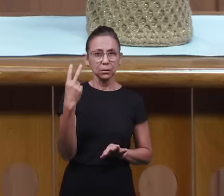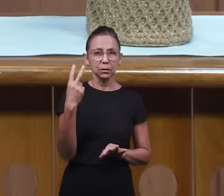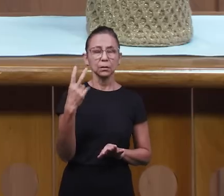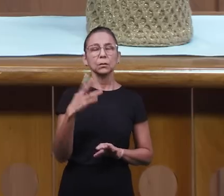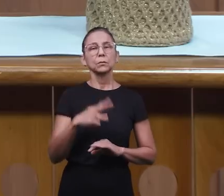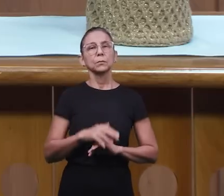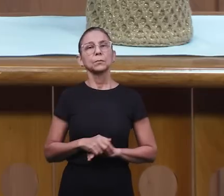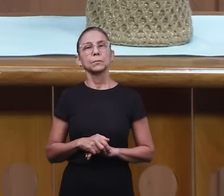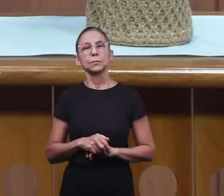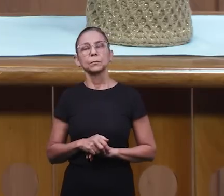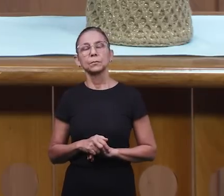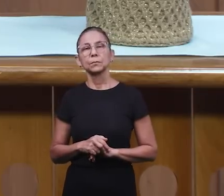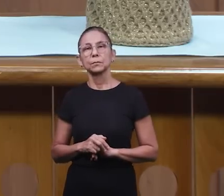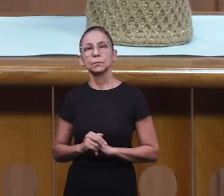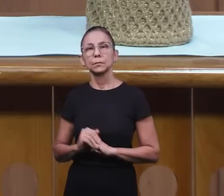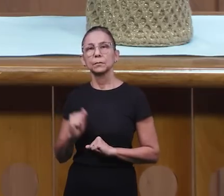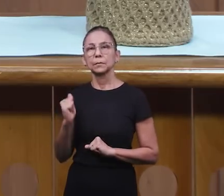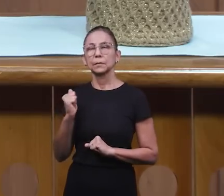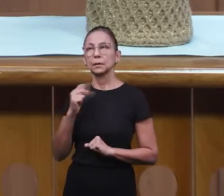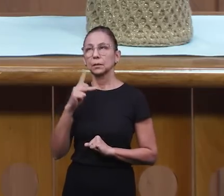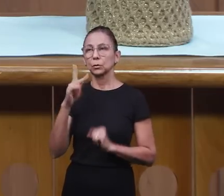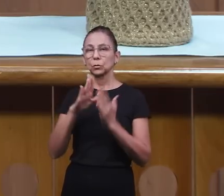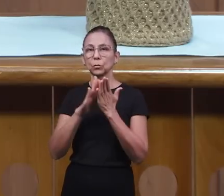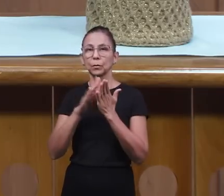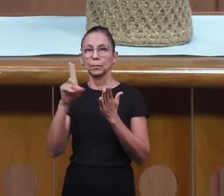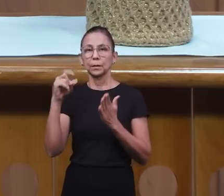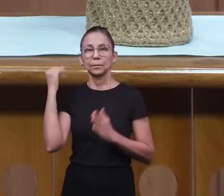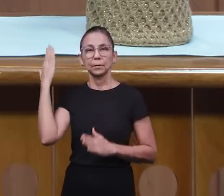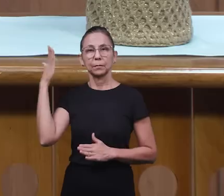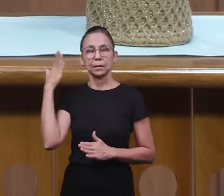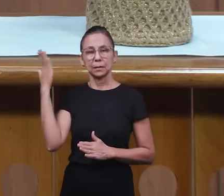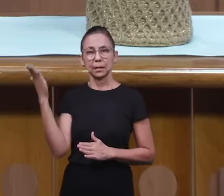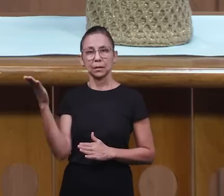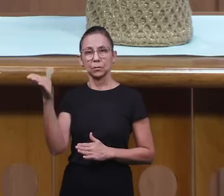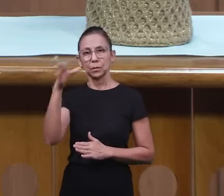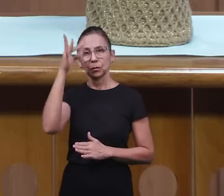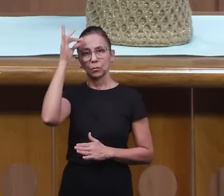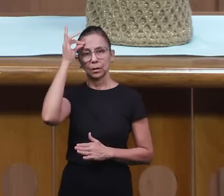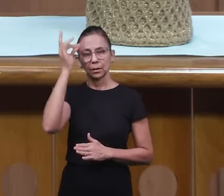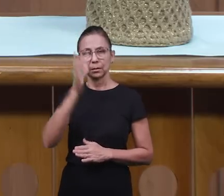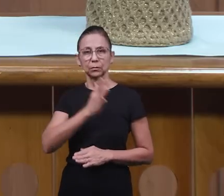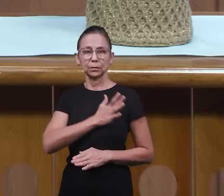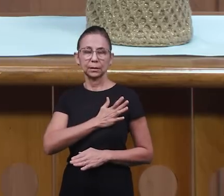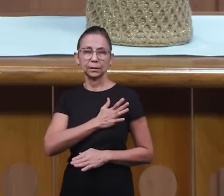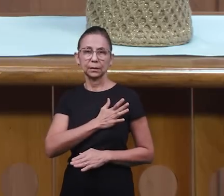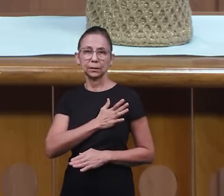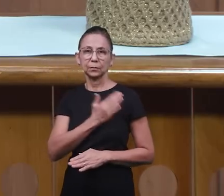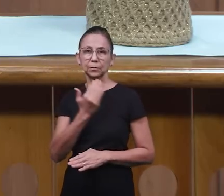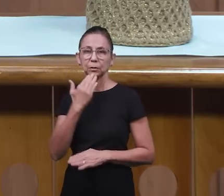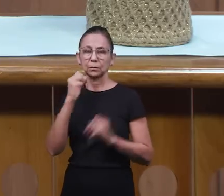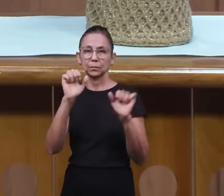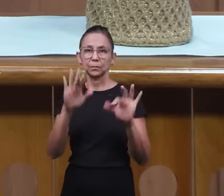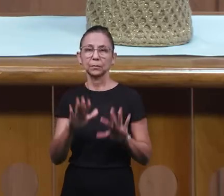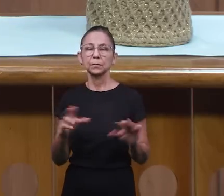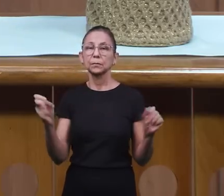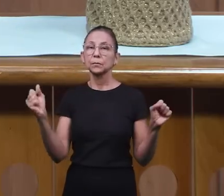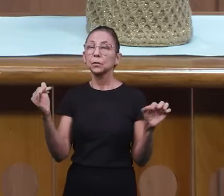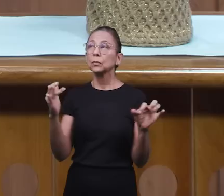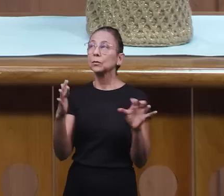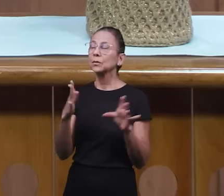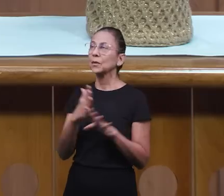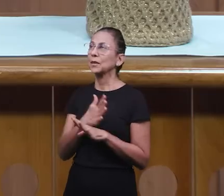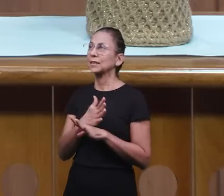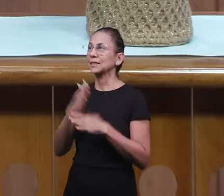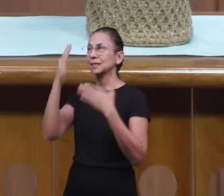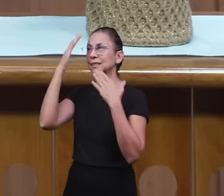Tua palavra, aqueles que ouviram a Tua palavra, para que possam guardá-la no coração. Oramos pedindo a Tua bênção e